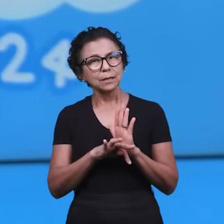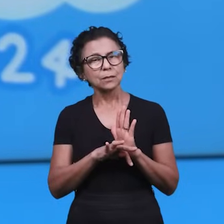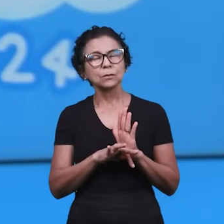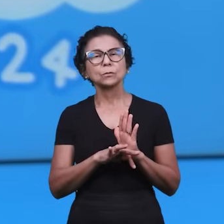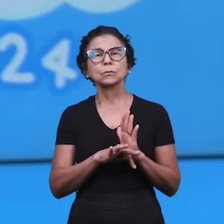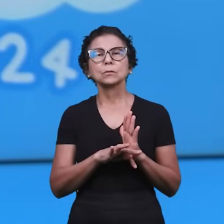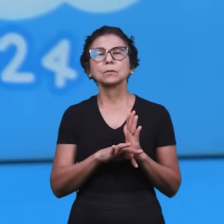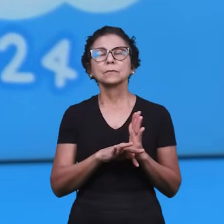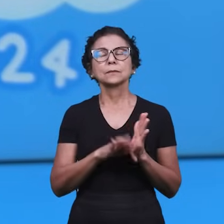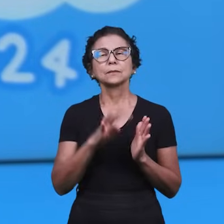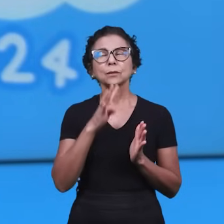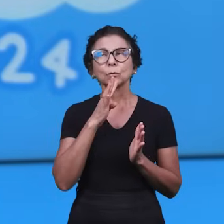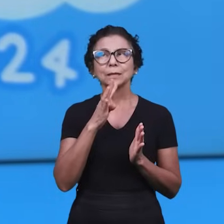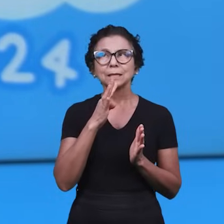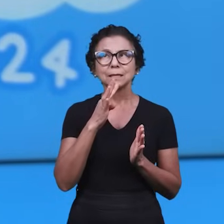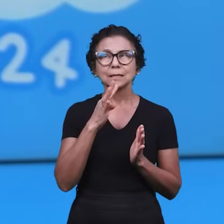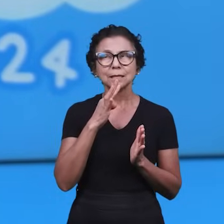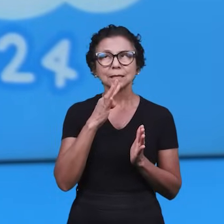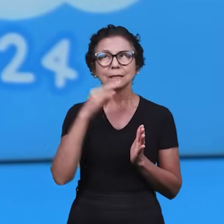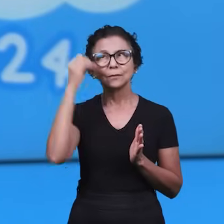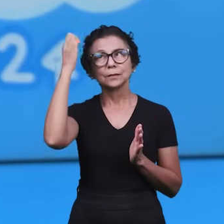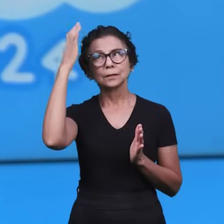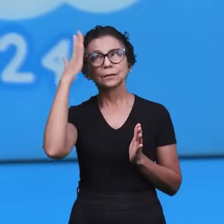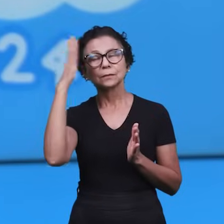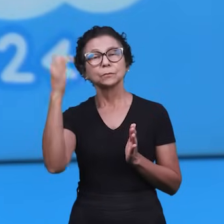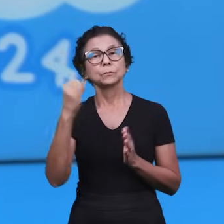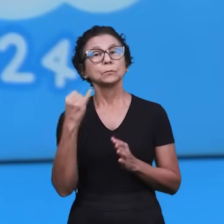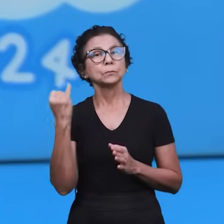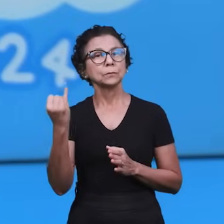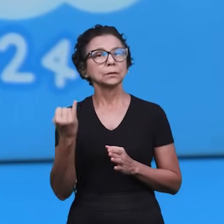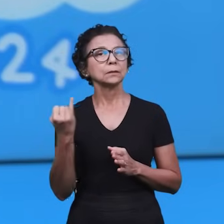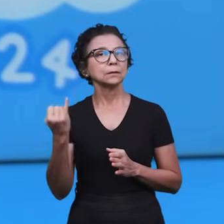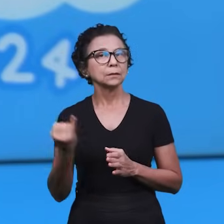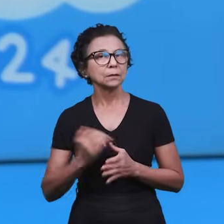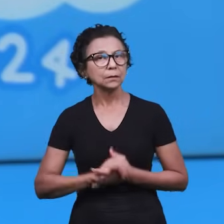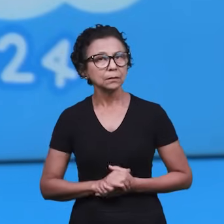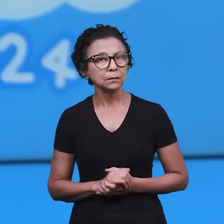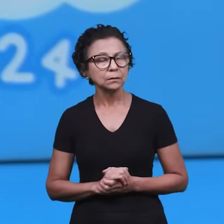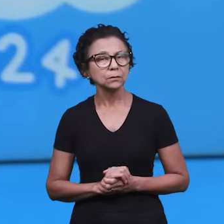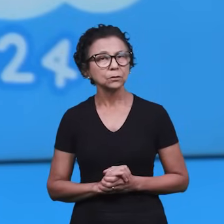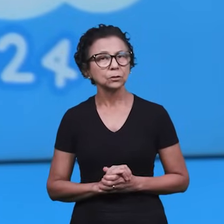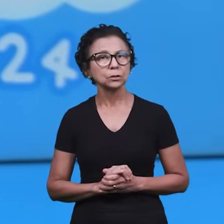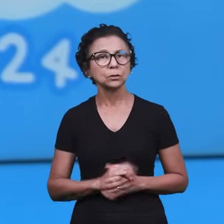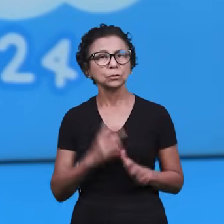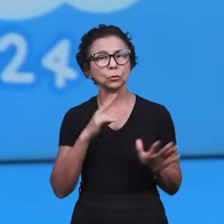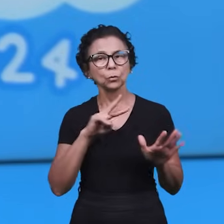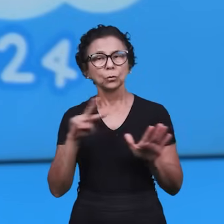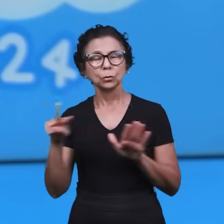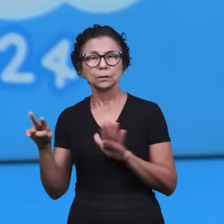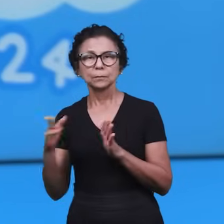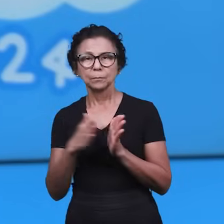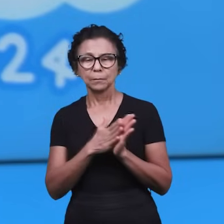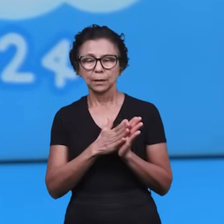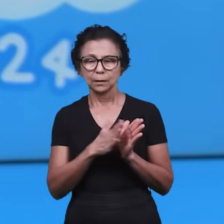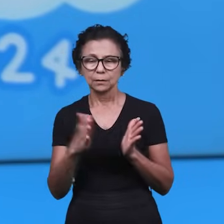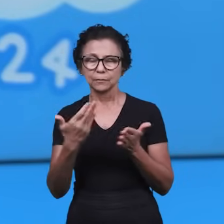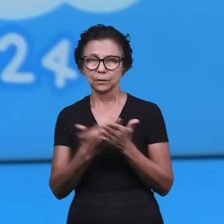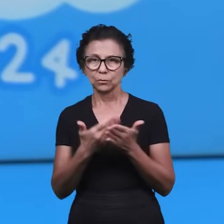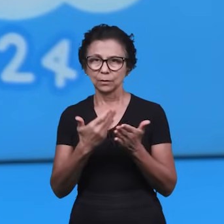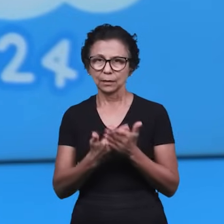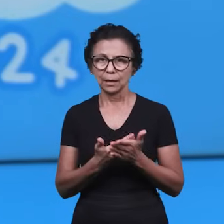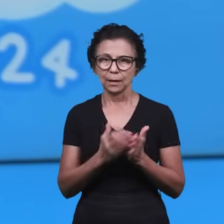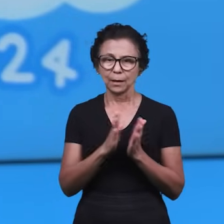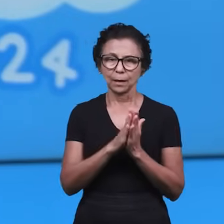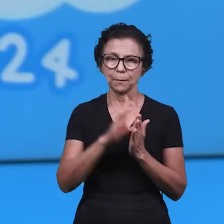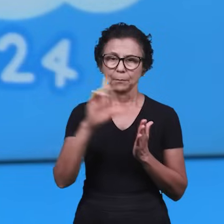textos que são trazidos nas aulas. Isso é importante demais, você vai ter uma direção para o seu estudo ao longo da semana.